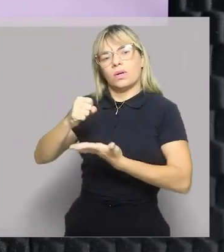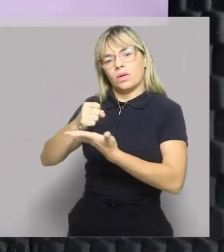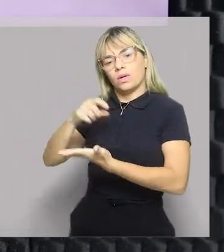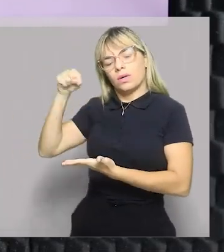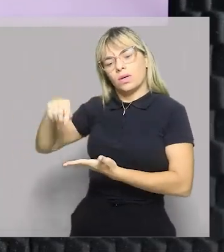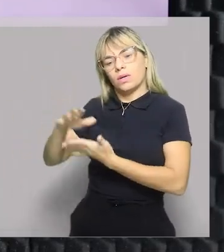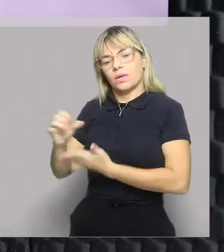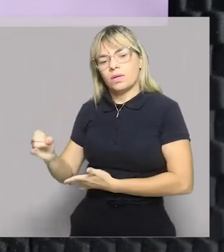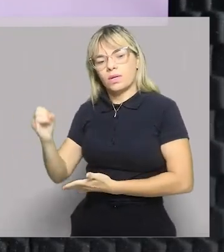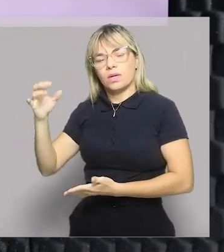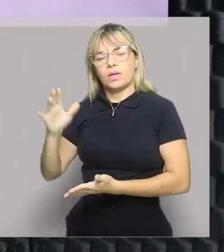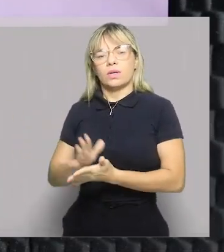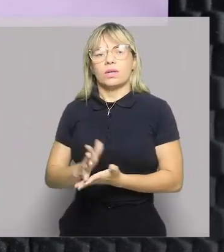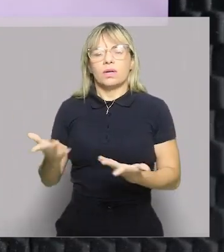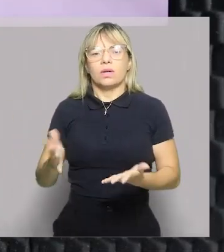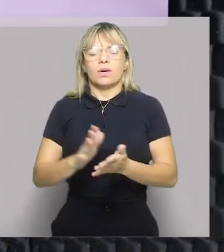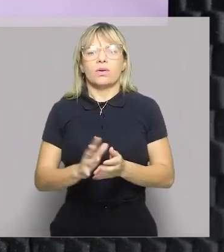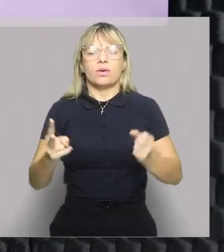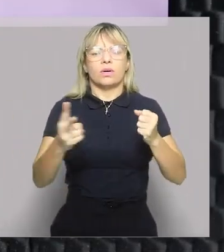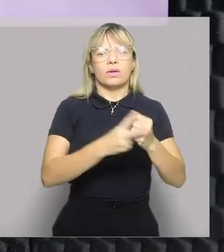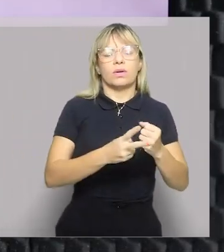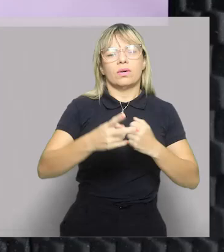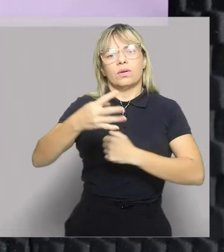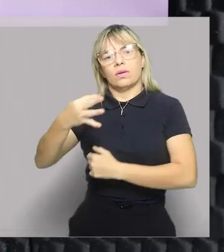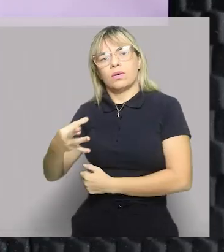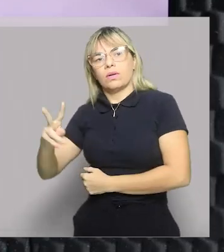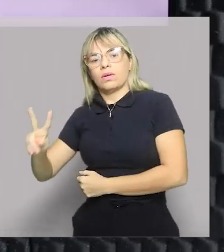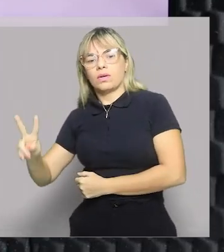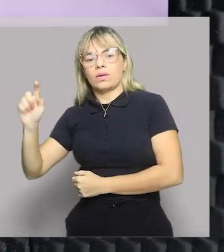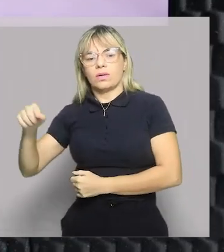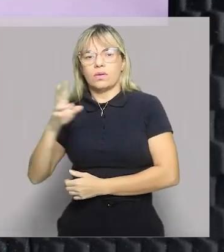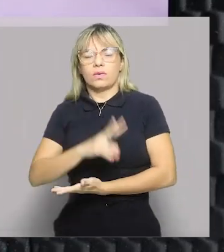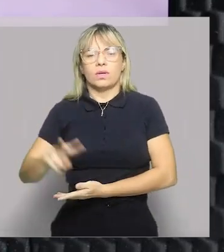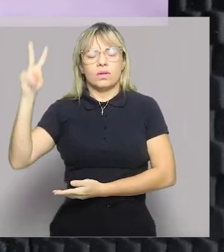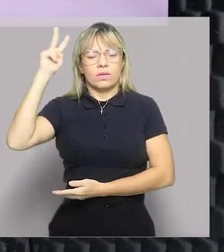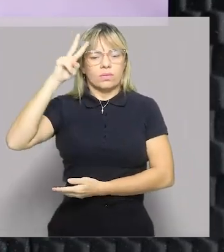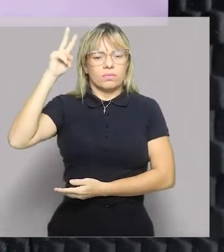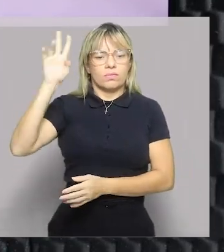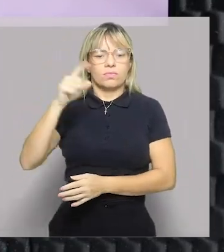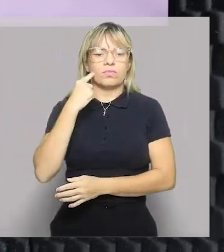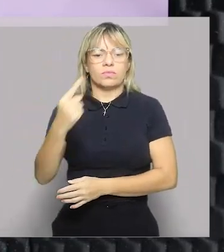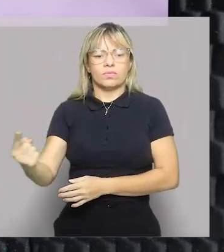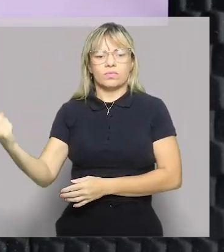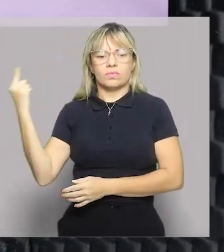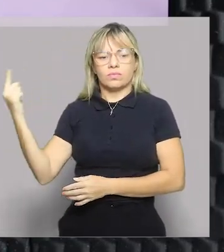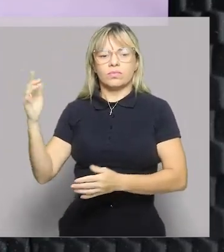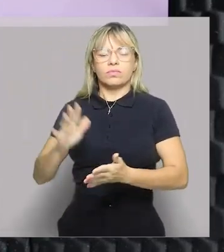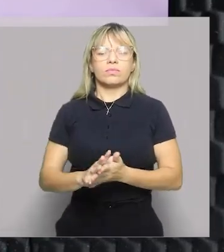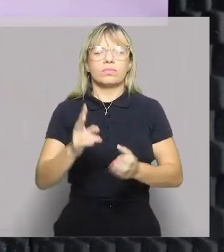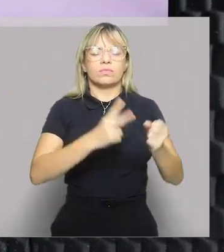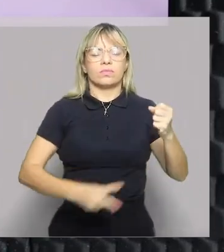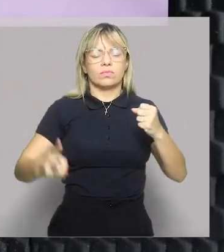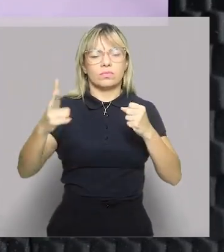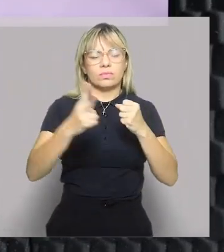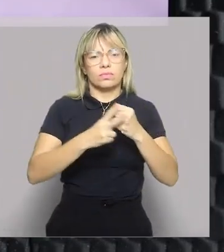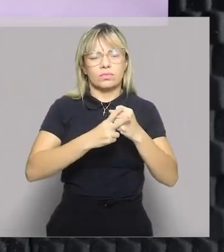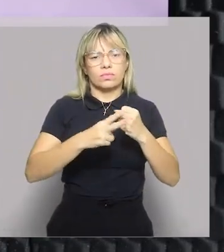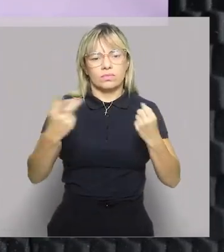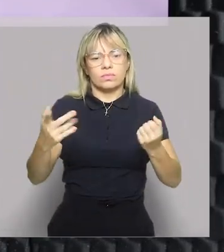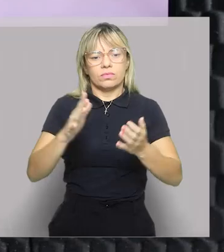a transitividade verbal, tá bom? Vamos lembrar. Os verbos,